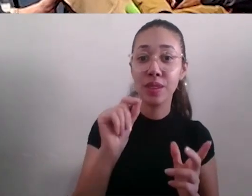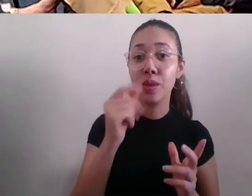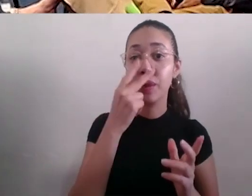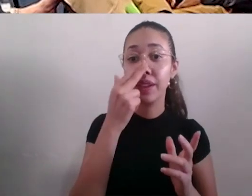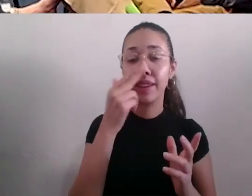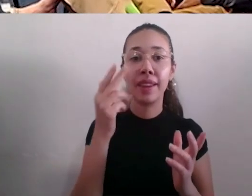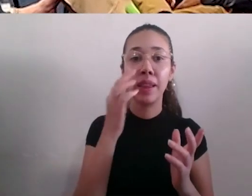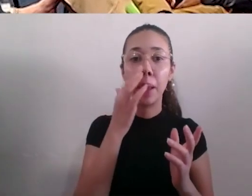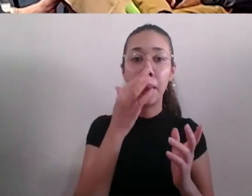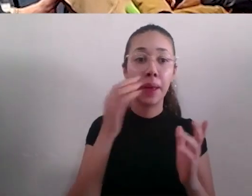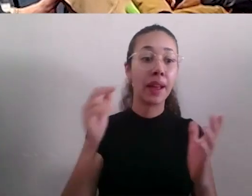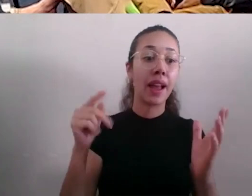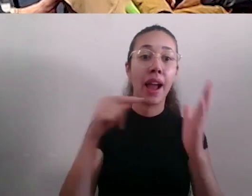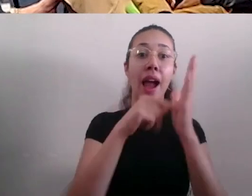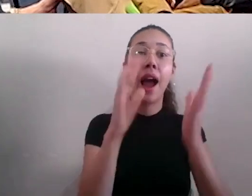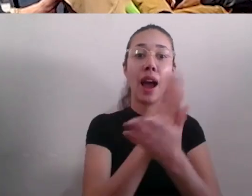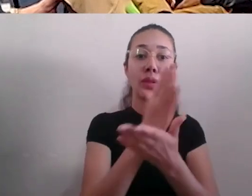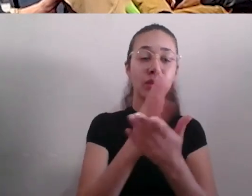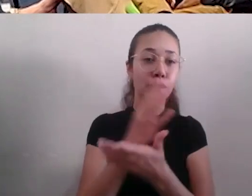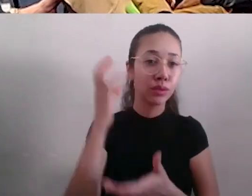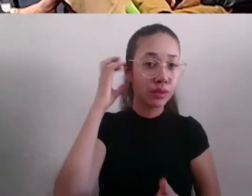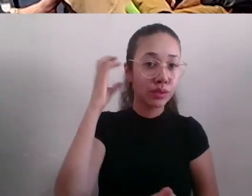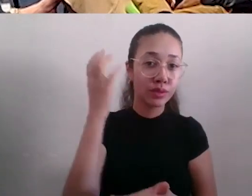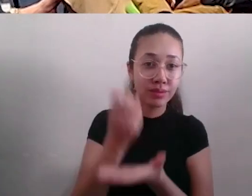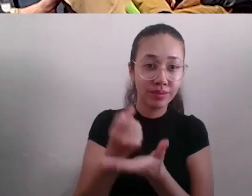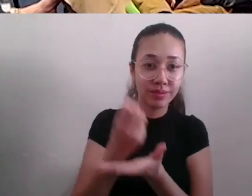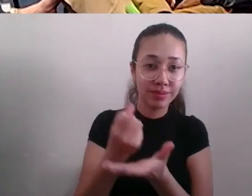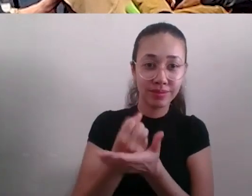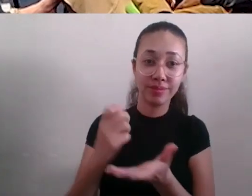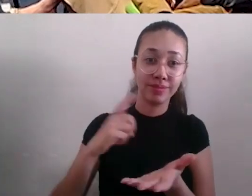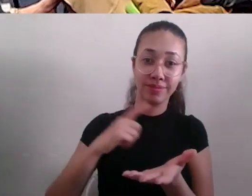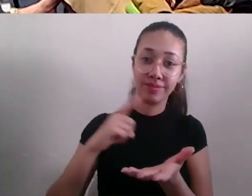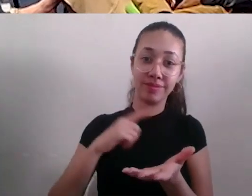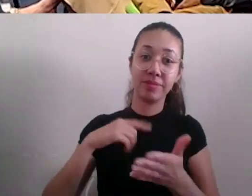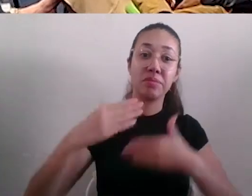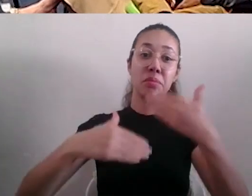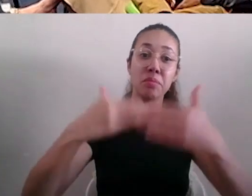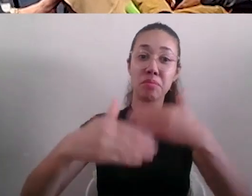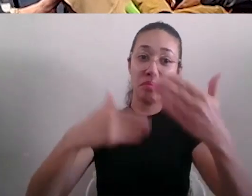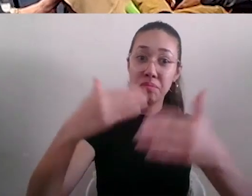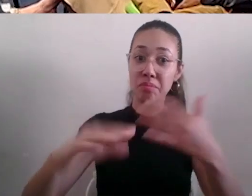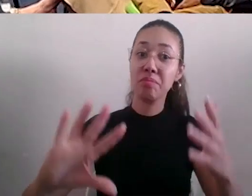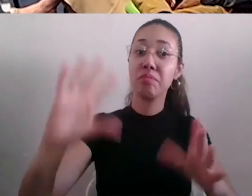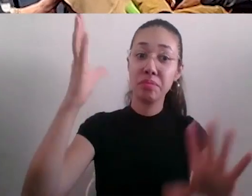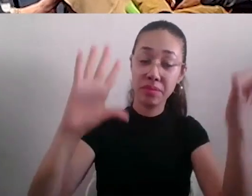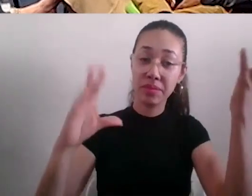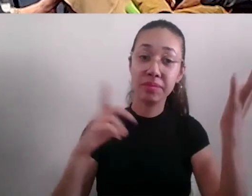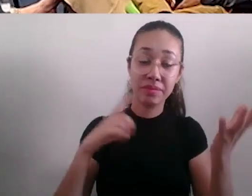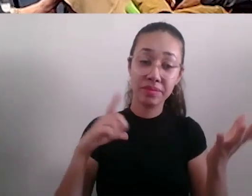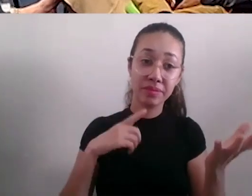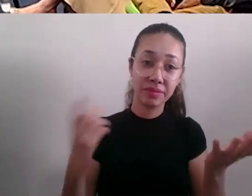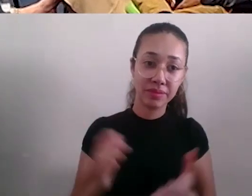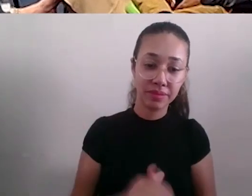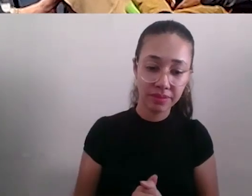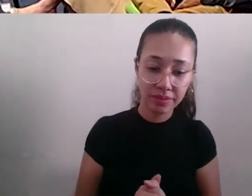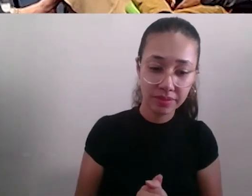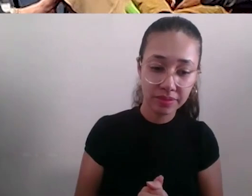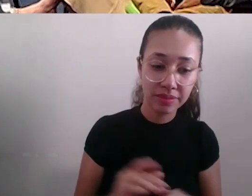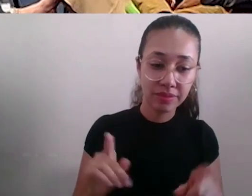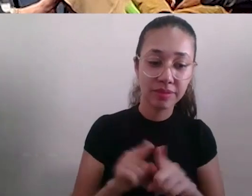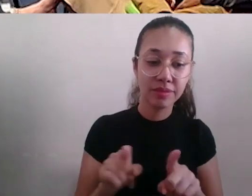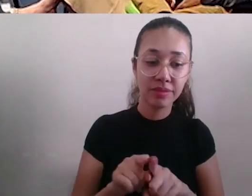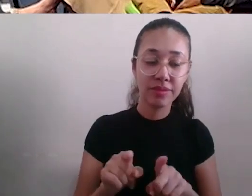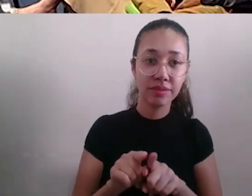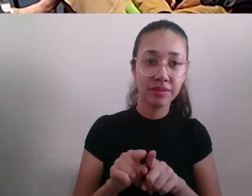de podcasts de true crime que levaram a consequências reais, sensíveis. Tipo, o caso Evandro